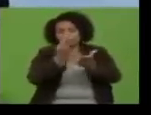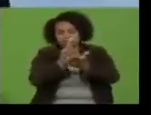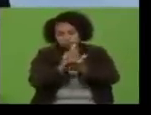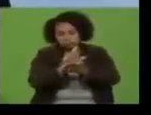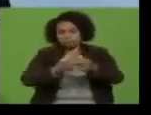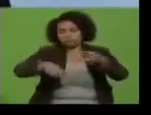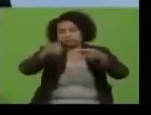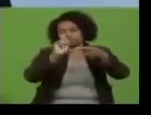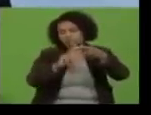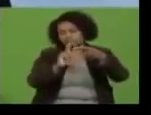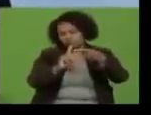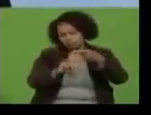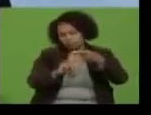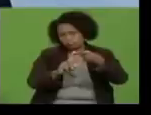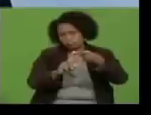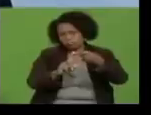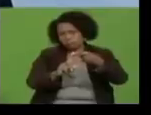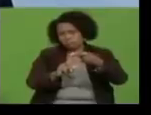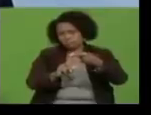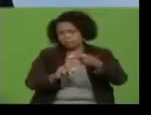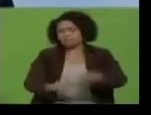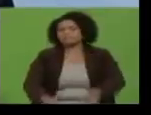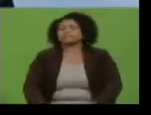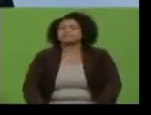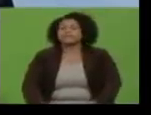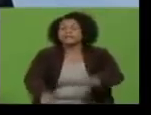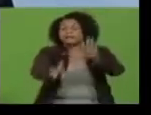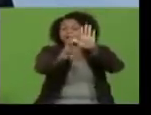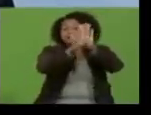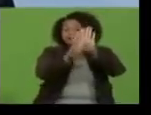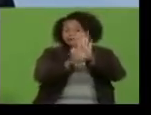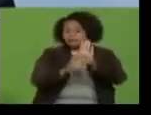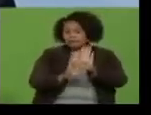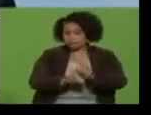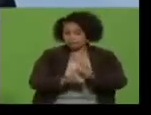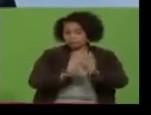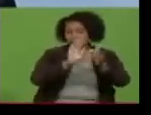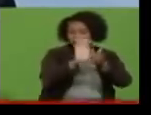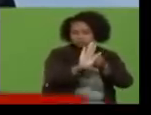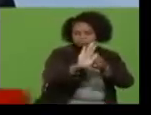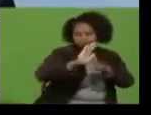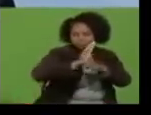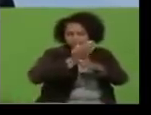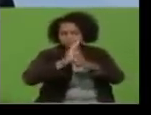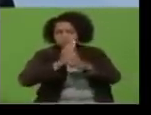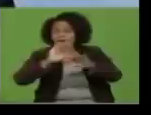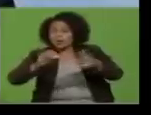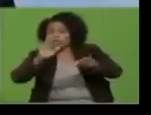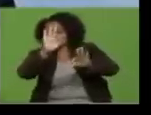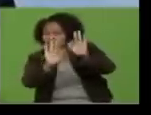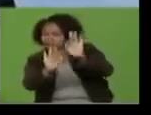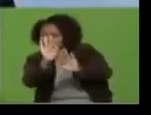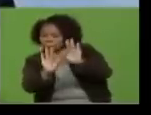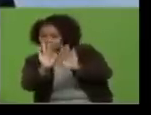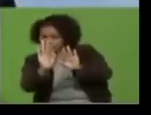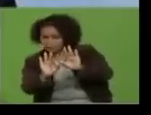primeira é a manutenção das medidas de prevenção e controle da Covid-19.